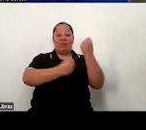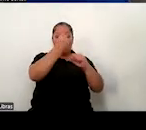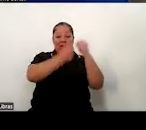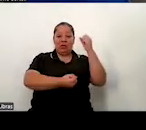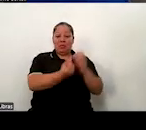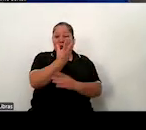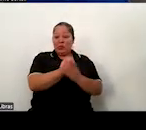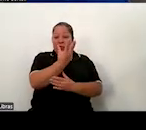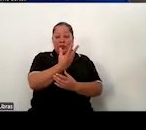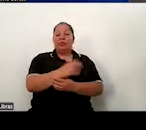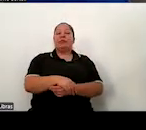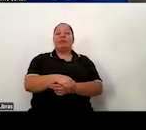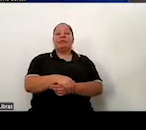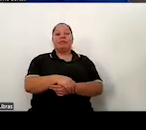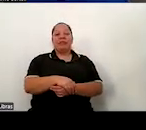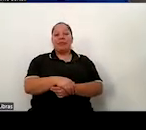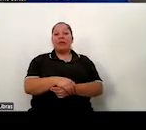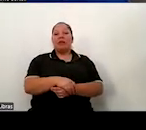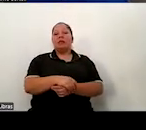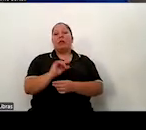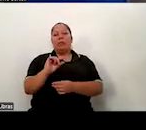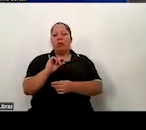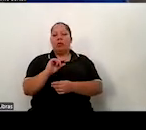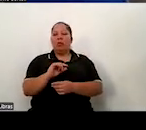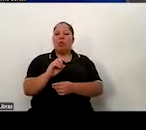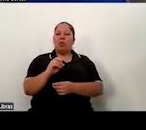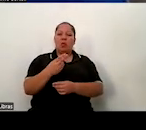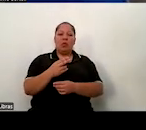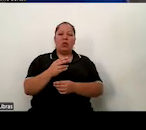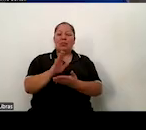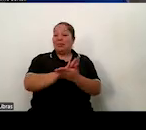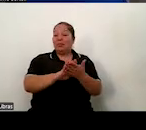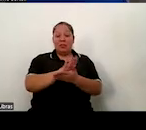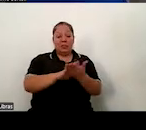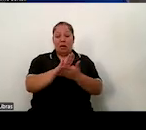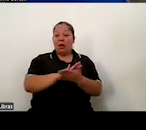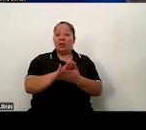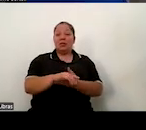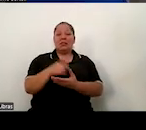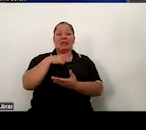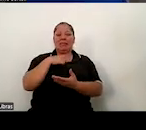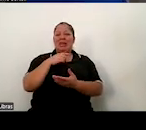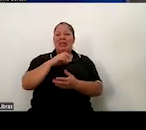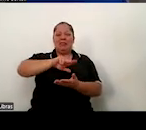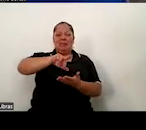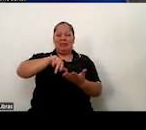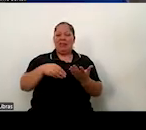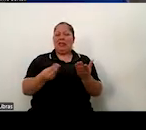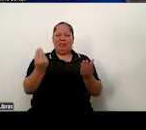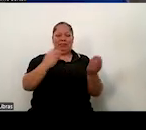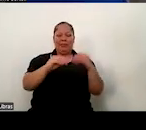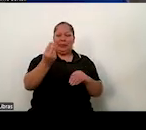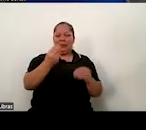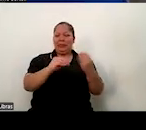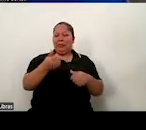ou nenhum alimento inteiro, tá? Que contém um monte de aditivo, um monte de substância